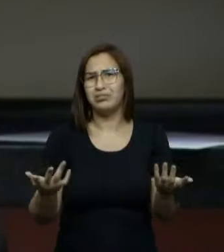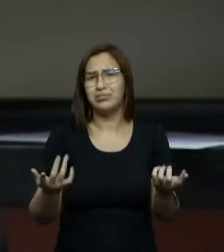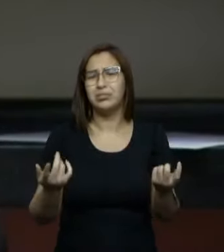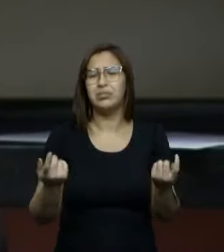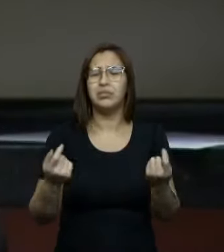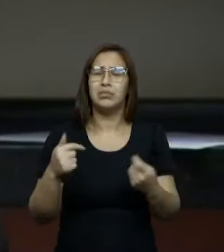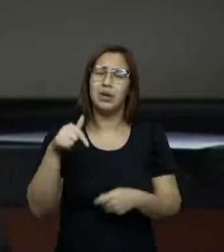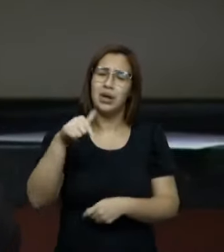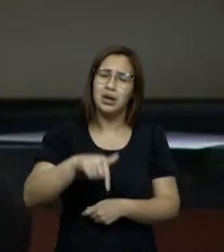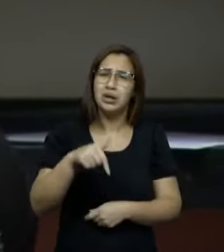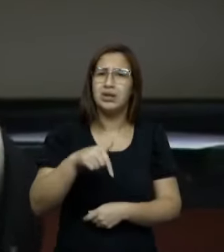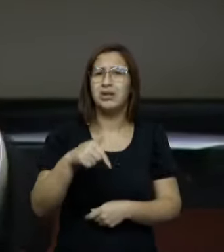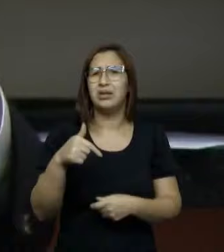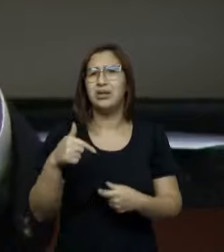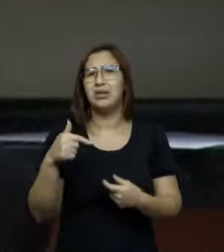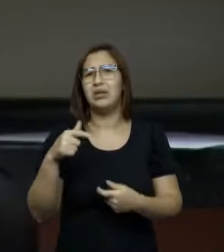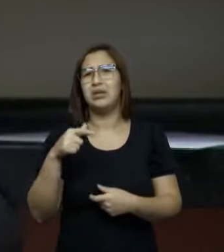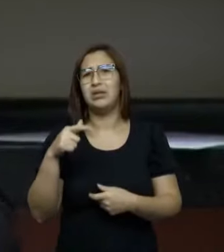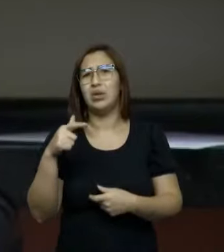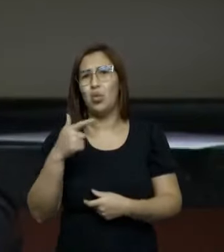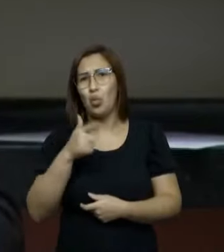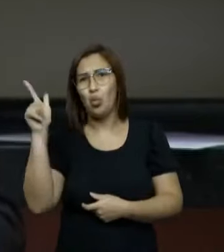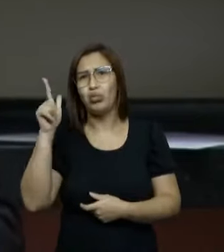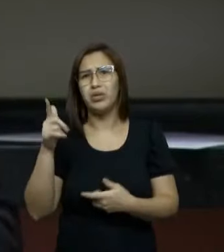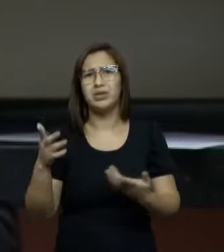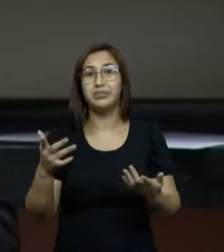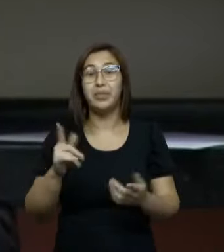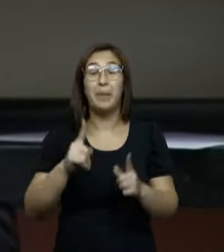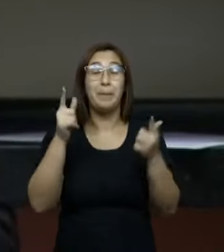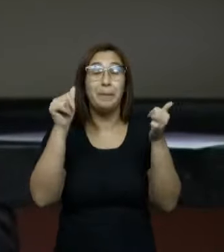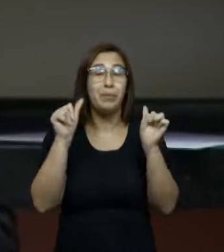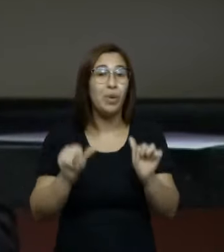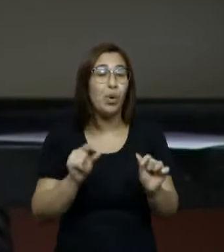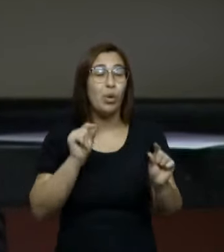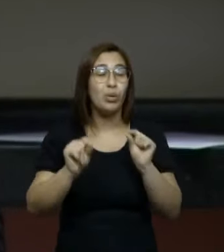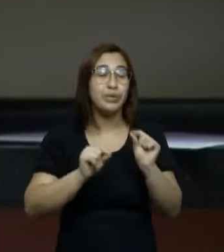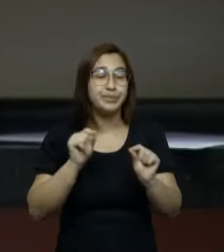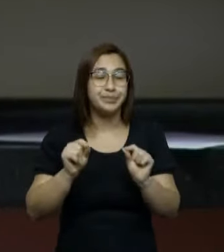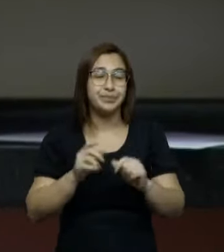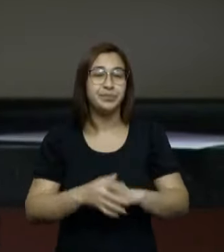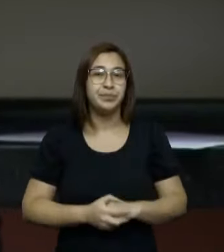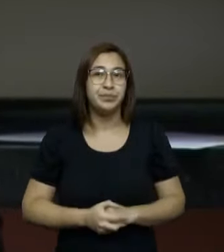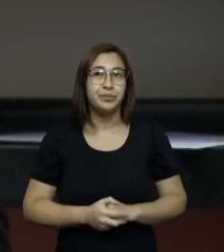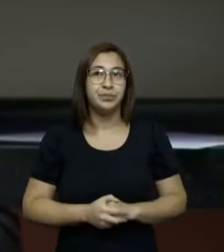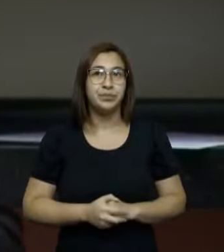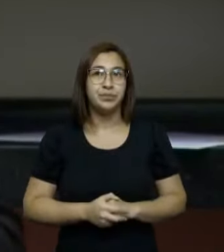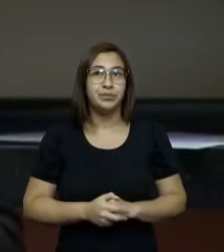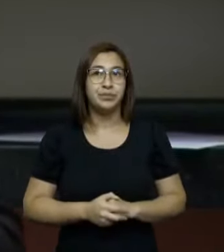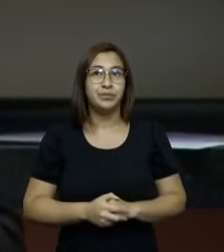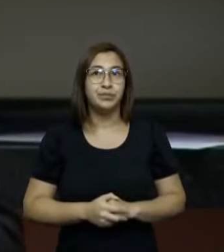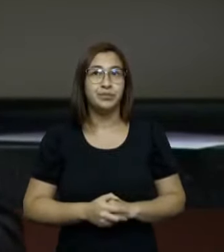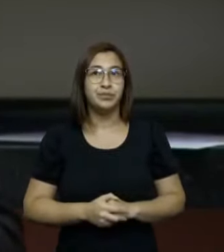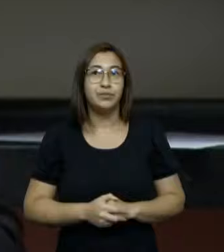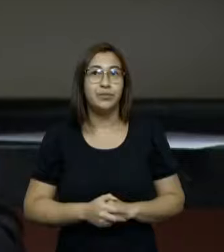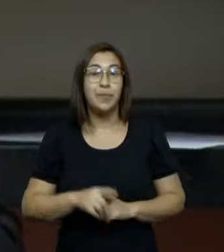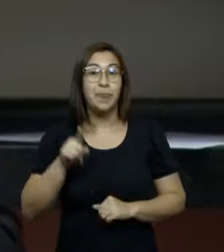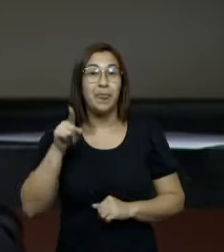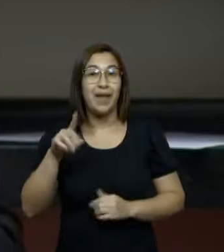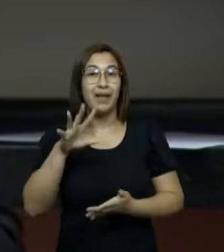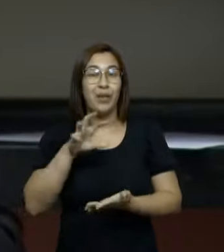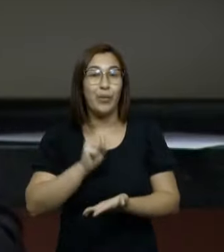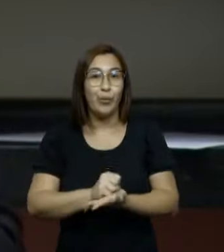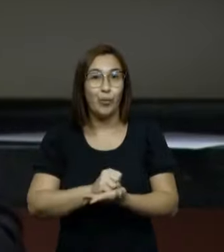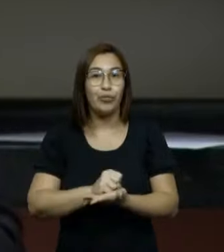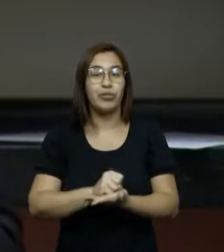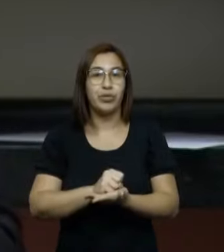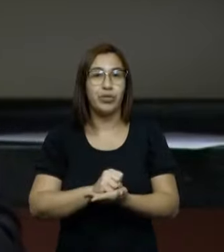fazer ou ter mais um contrato. E o pior de tudo, deputado Zuck, é que esses contratos de